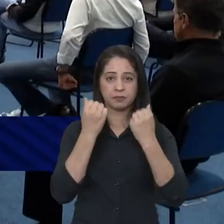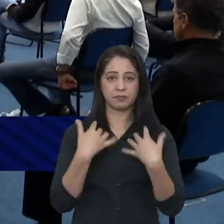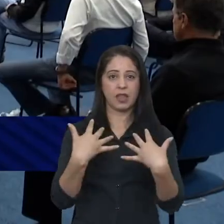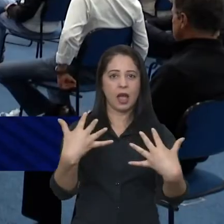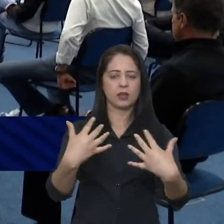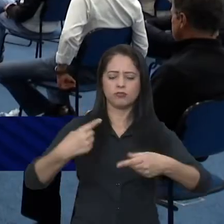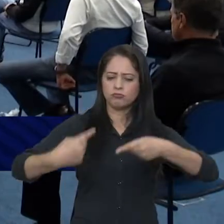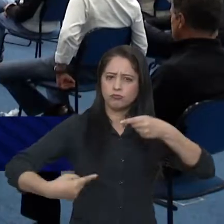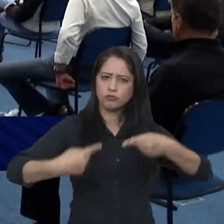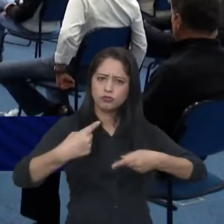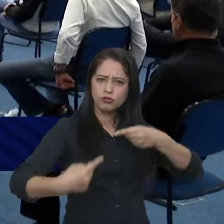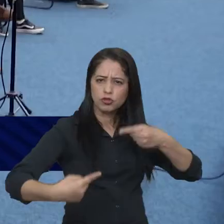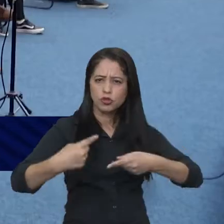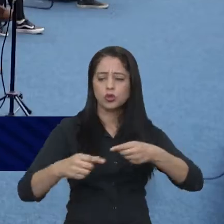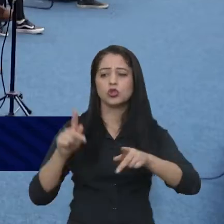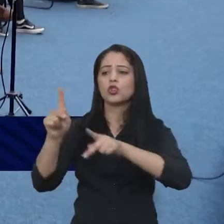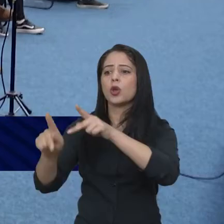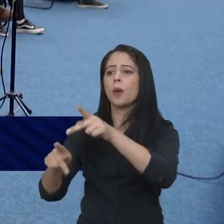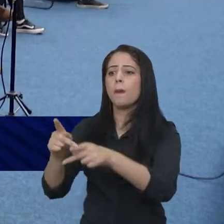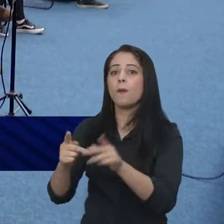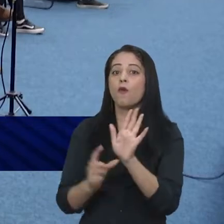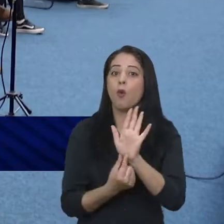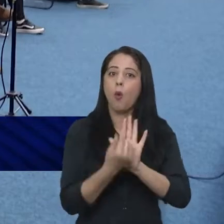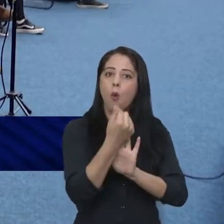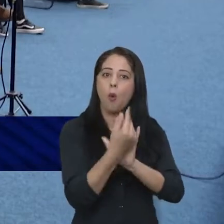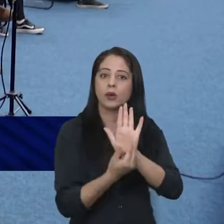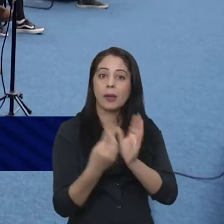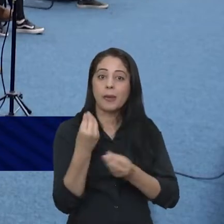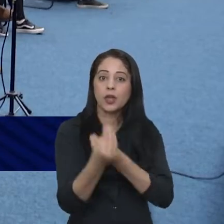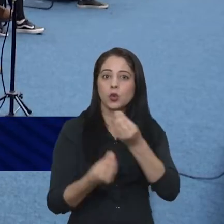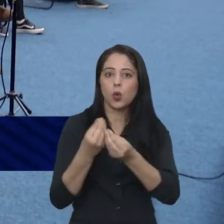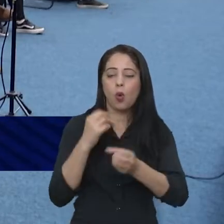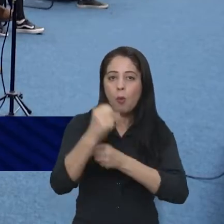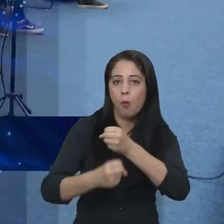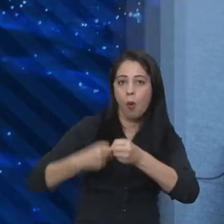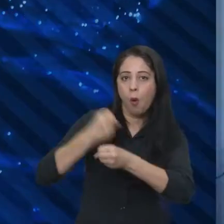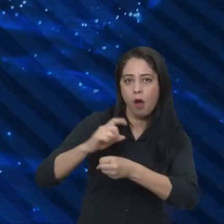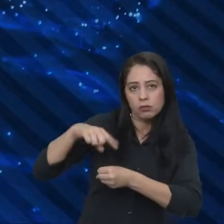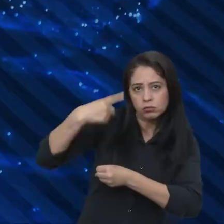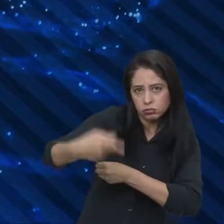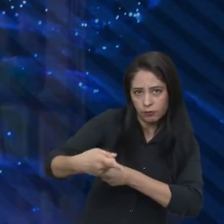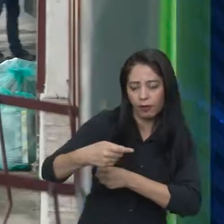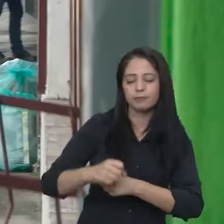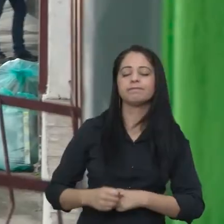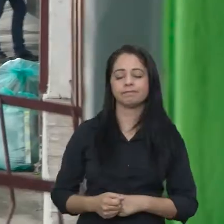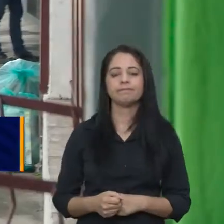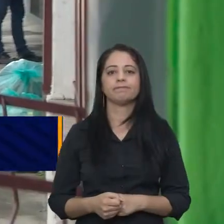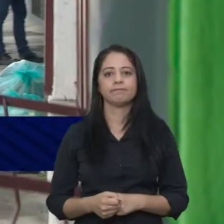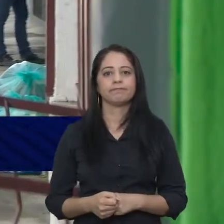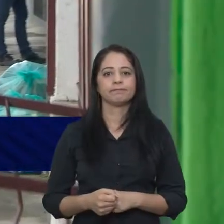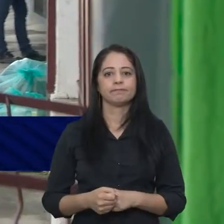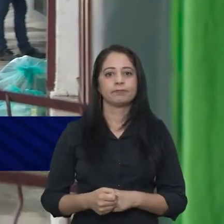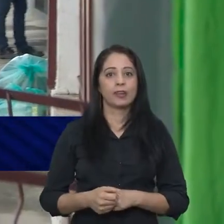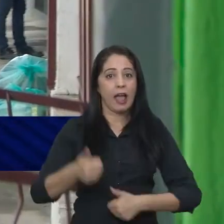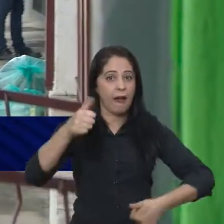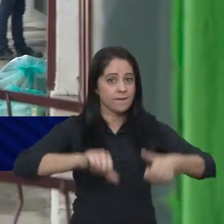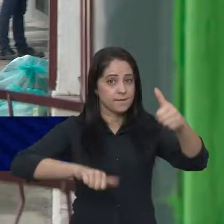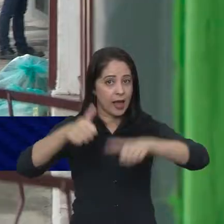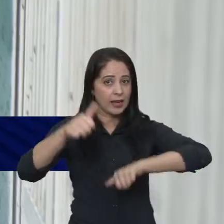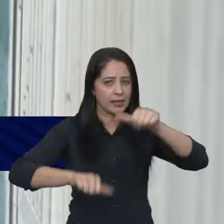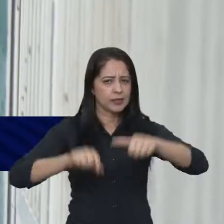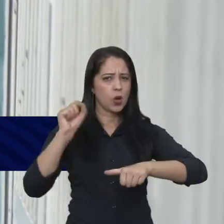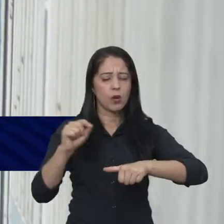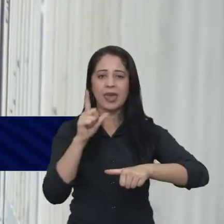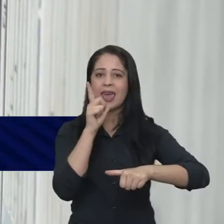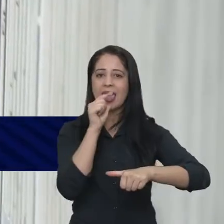para debater com a população o orçamento público do próximo ano para o município. A avaliação de densidade